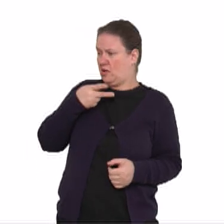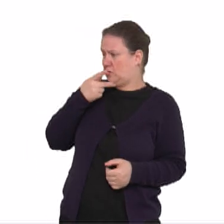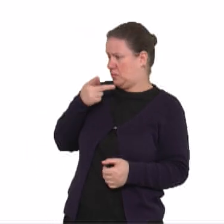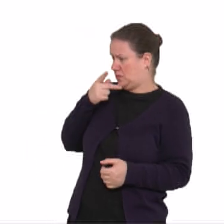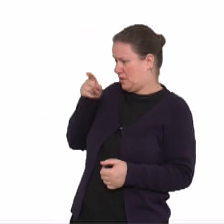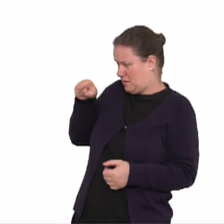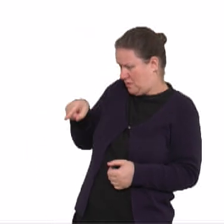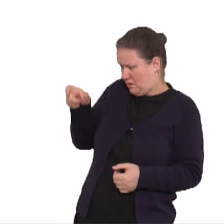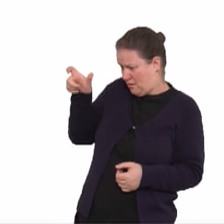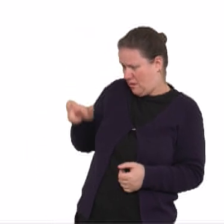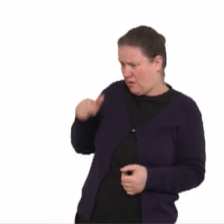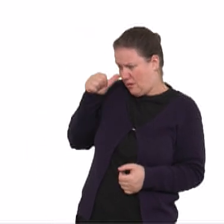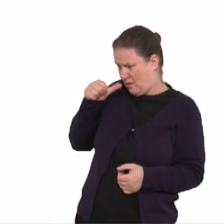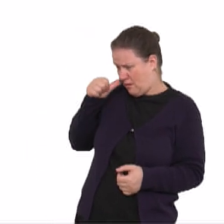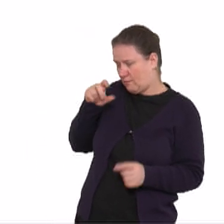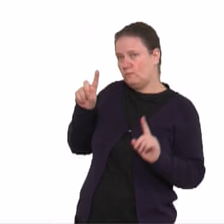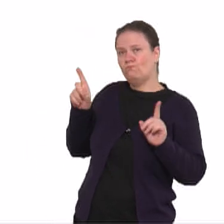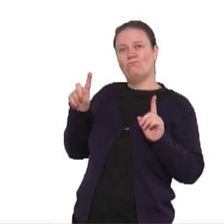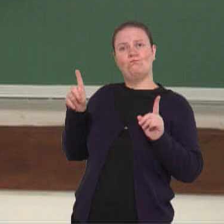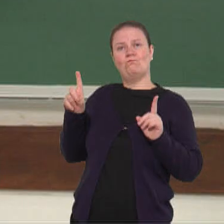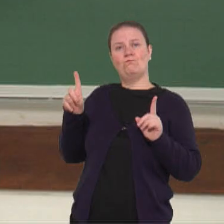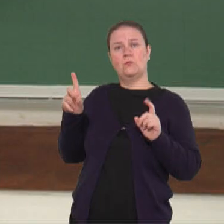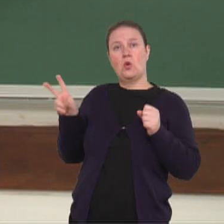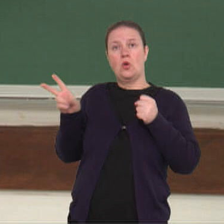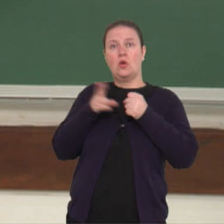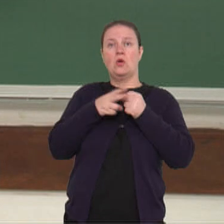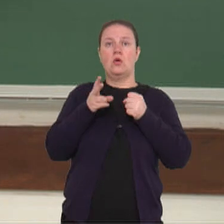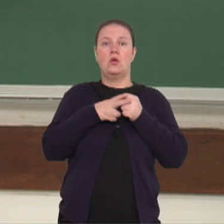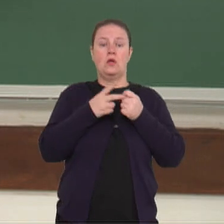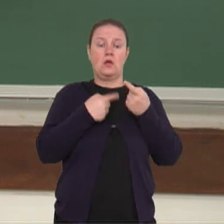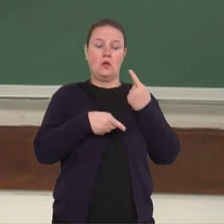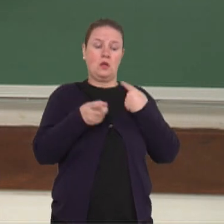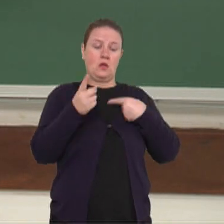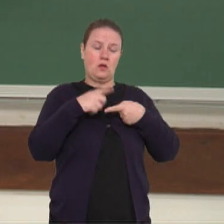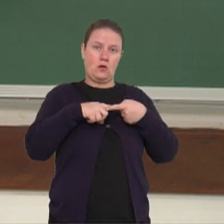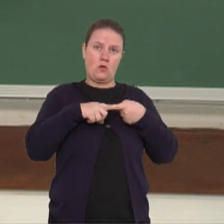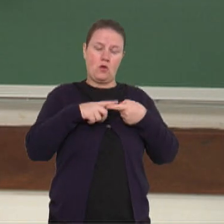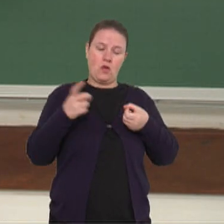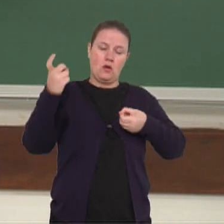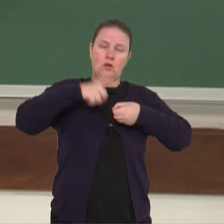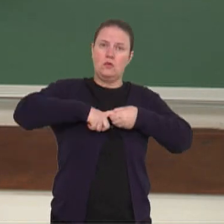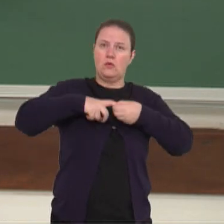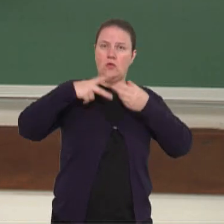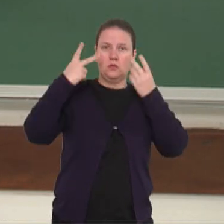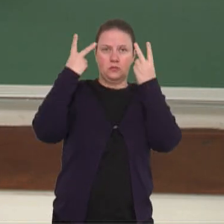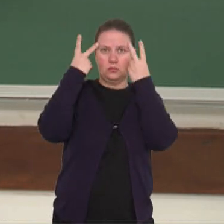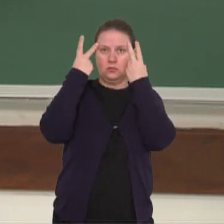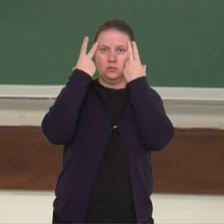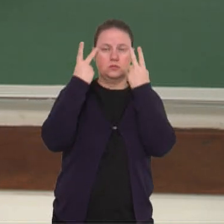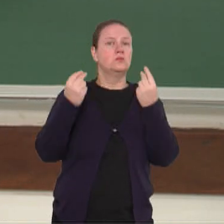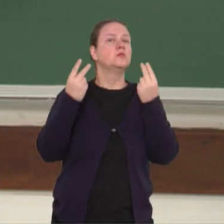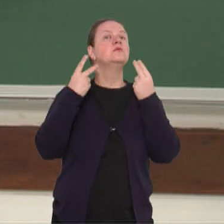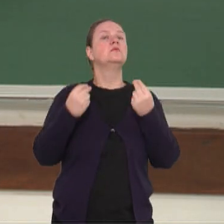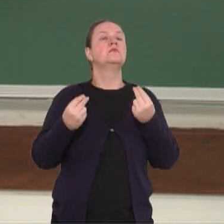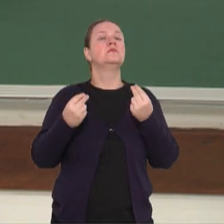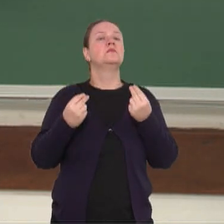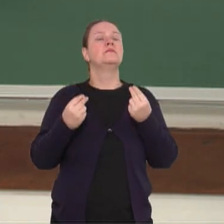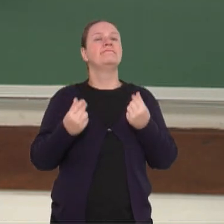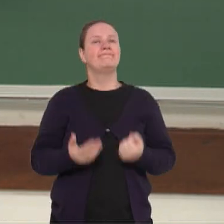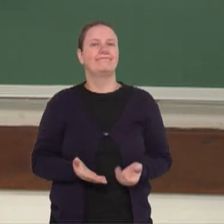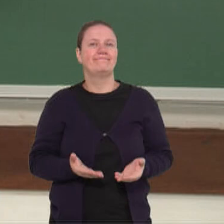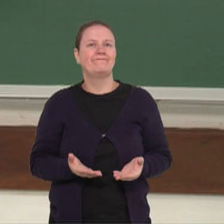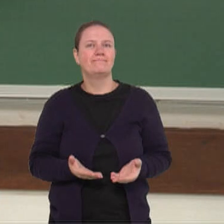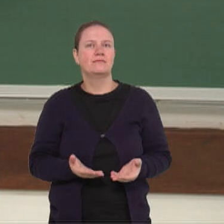ela. Gente, olha que legal. O verbo, ele volta para a forma normal quando eu coloco o verbo auxiliar did. Entenderam?